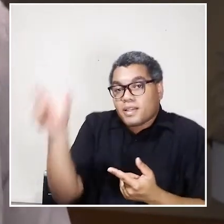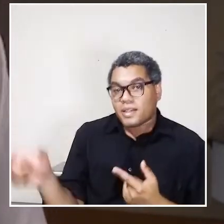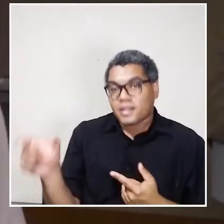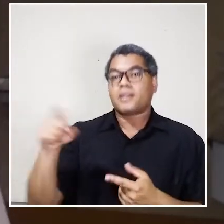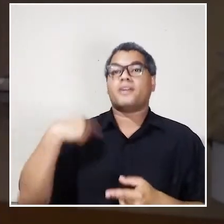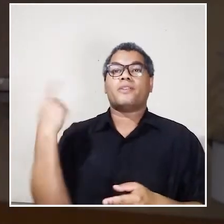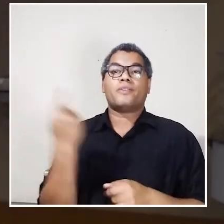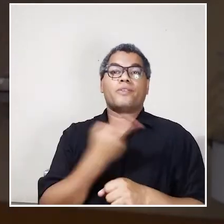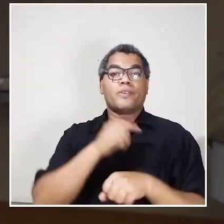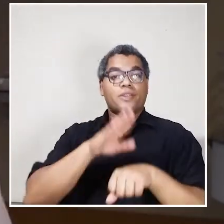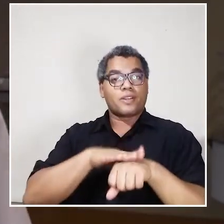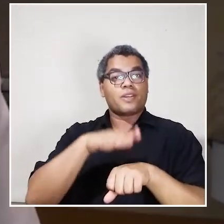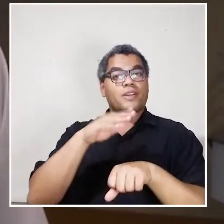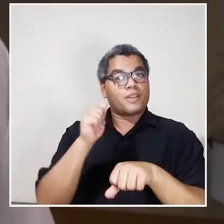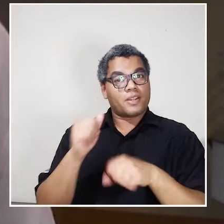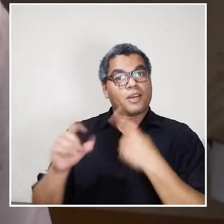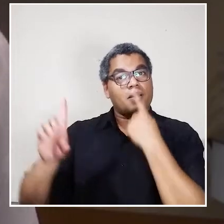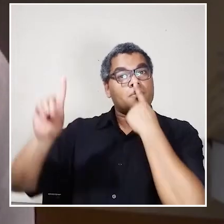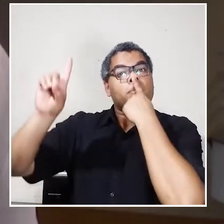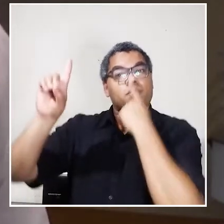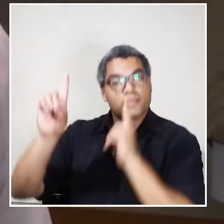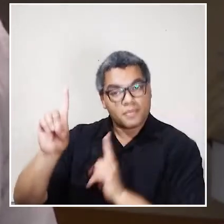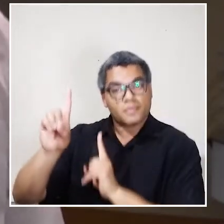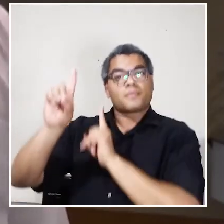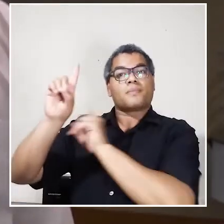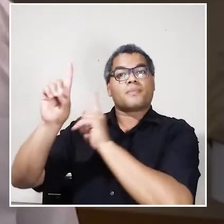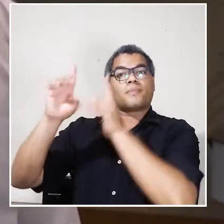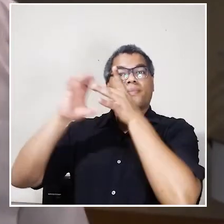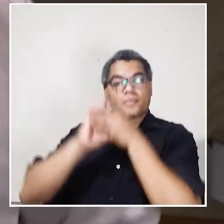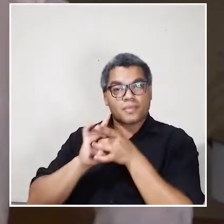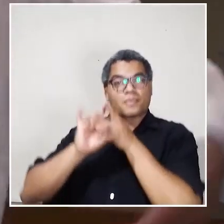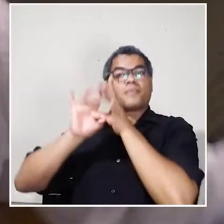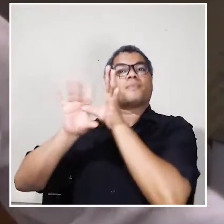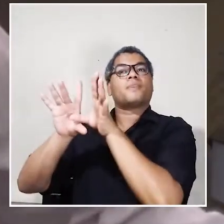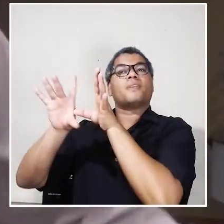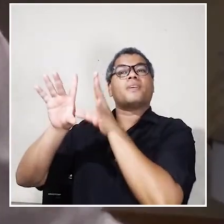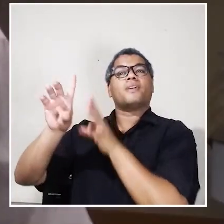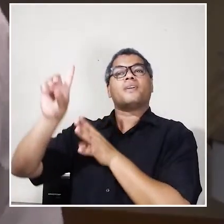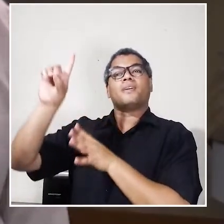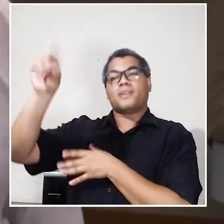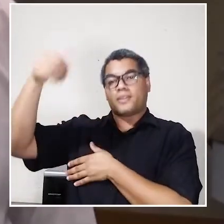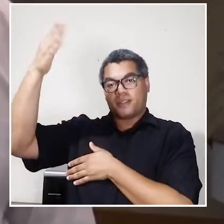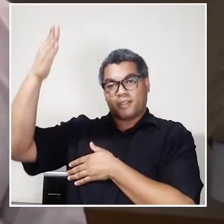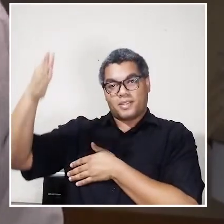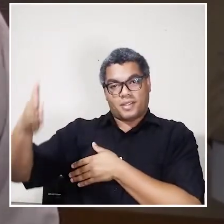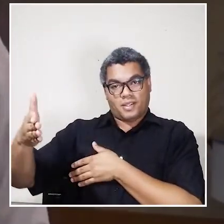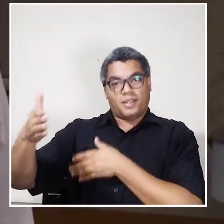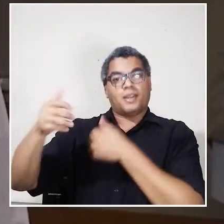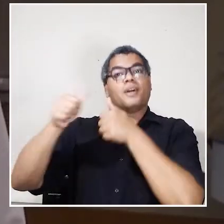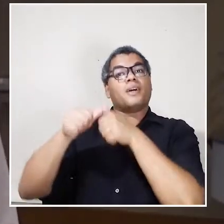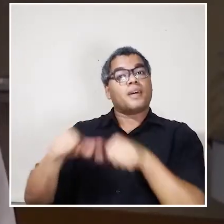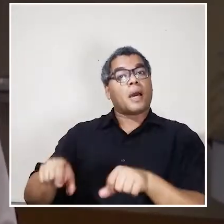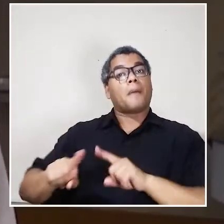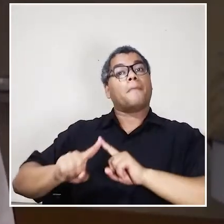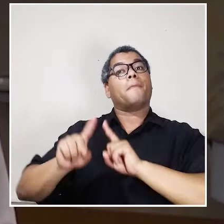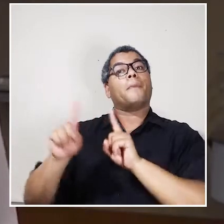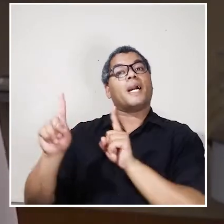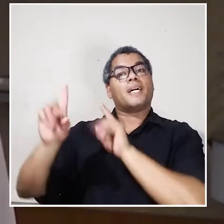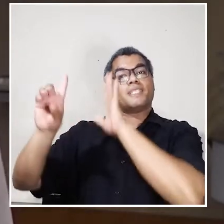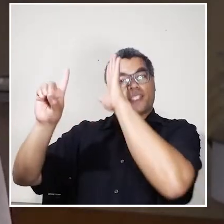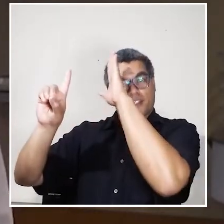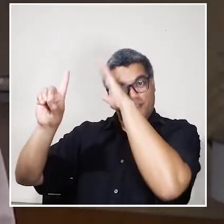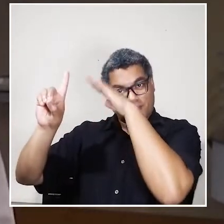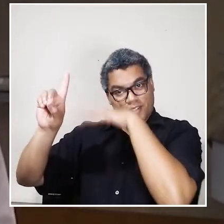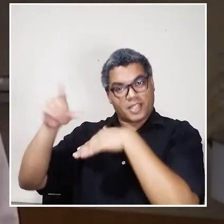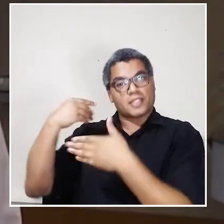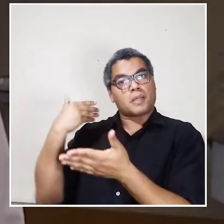somos convidados sempre à intimidade com Deus, à liberdade de estarmos na sua presença, mas sem perder a